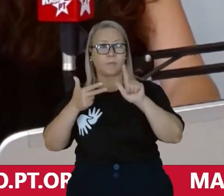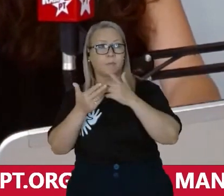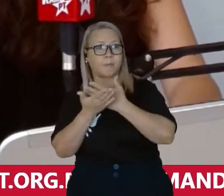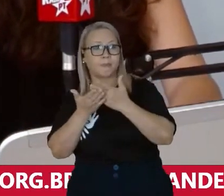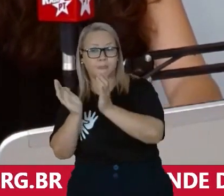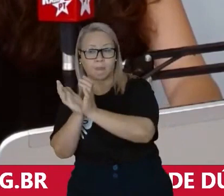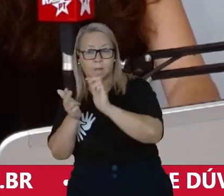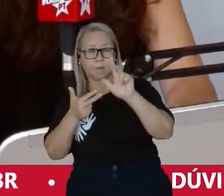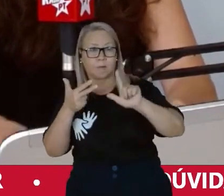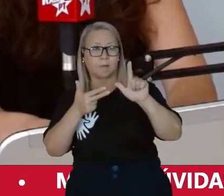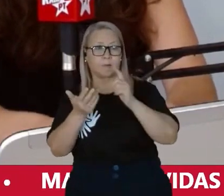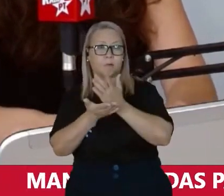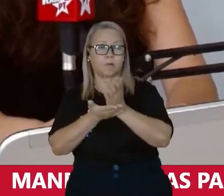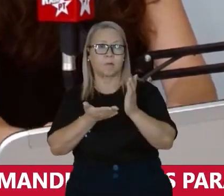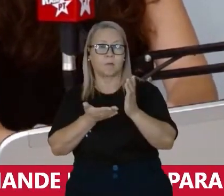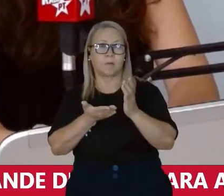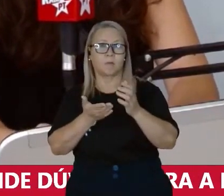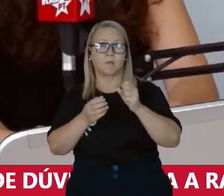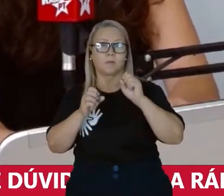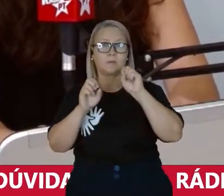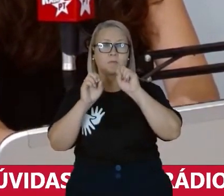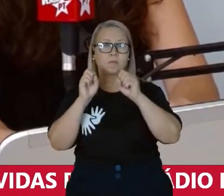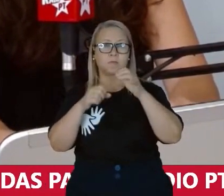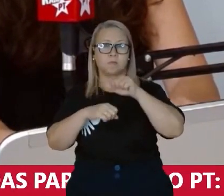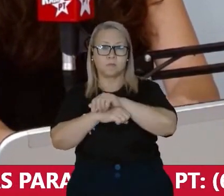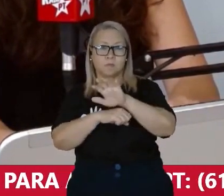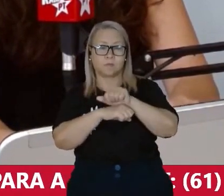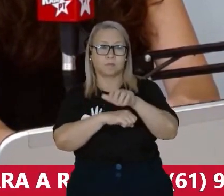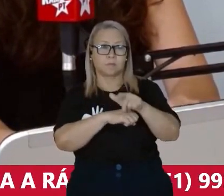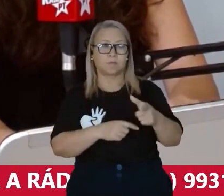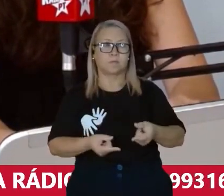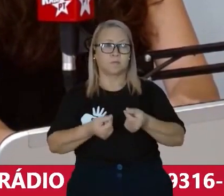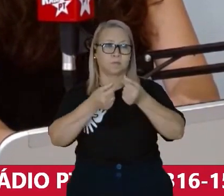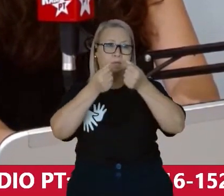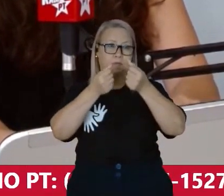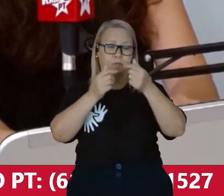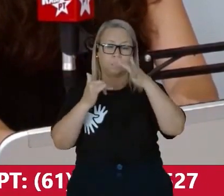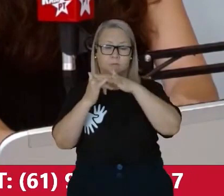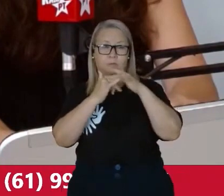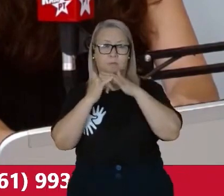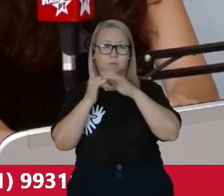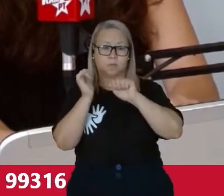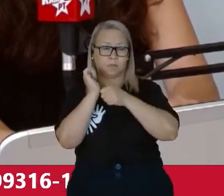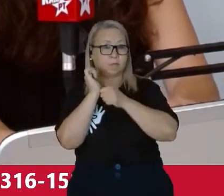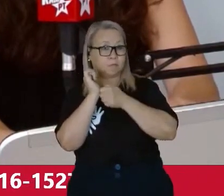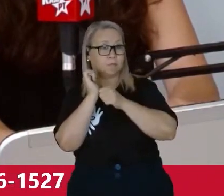a impulsionar esses canais e acaba fazendo eles ganharem monetização no YouTube, por exemplo. Então, a chave está aí.